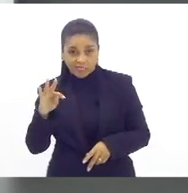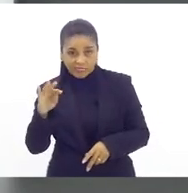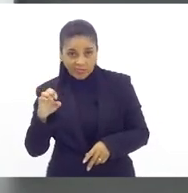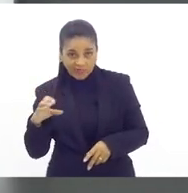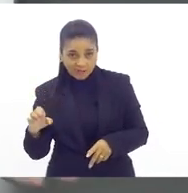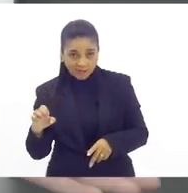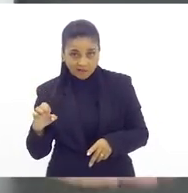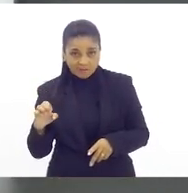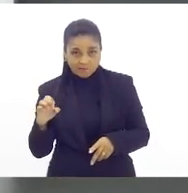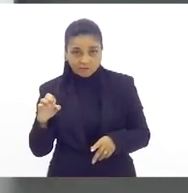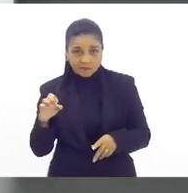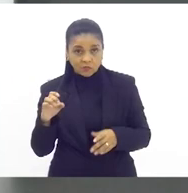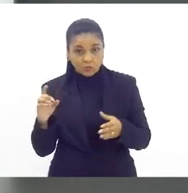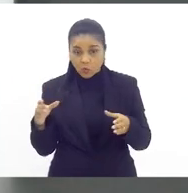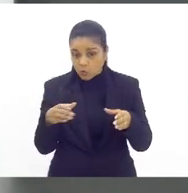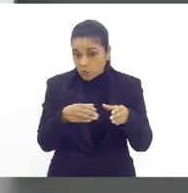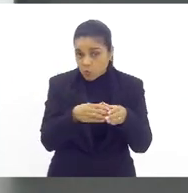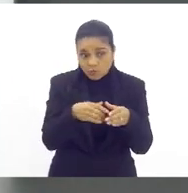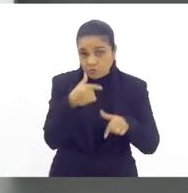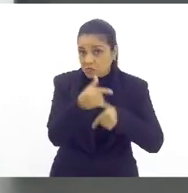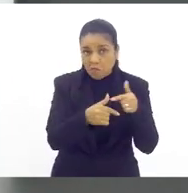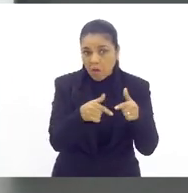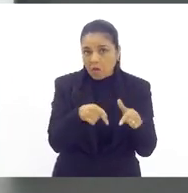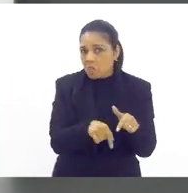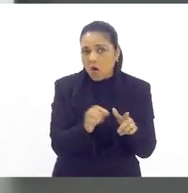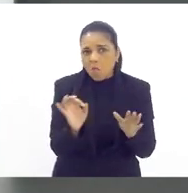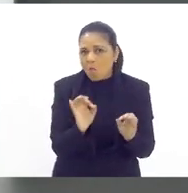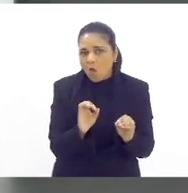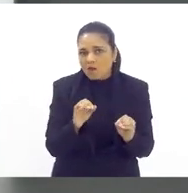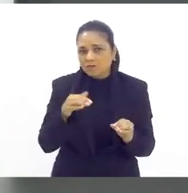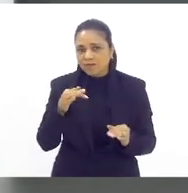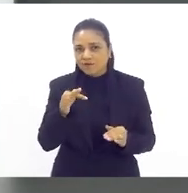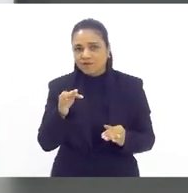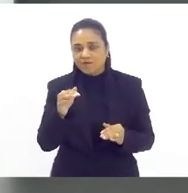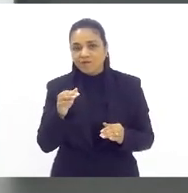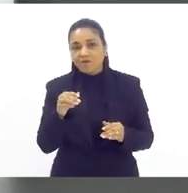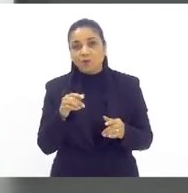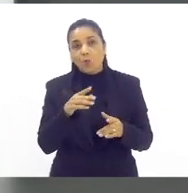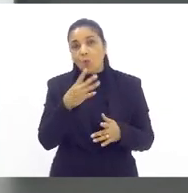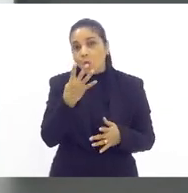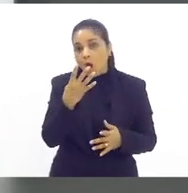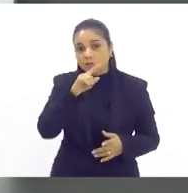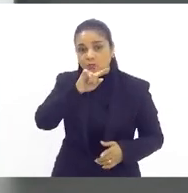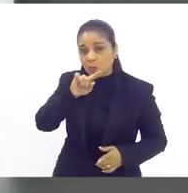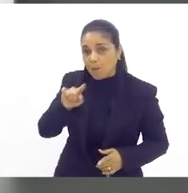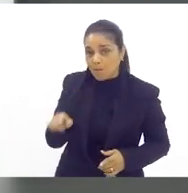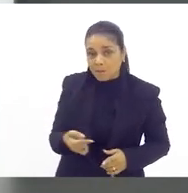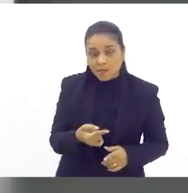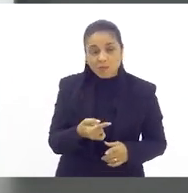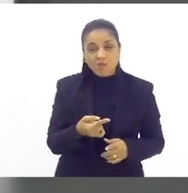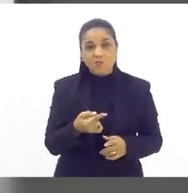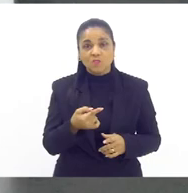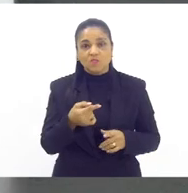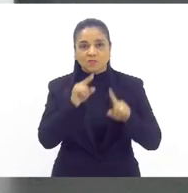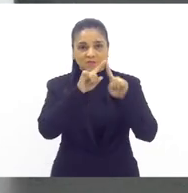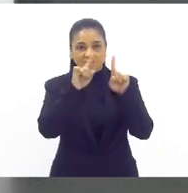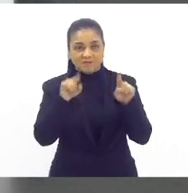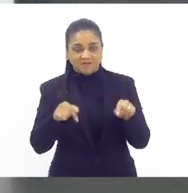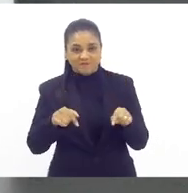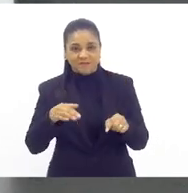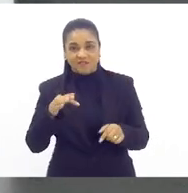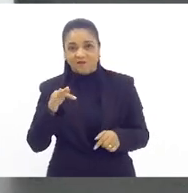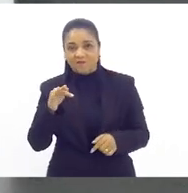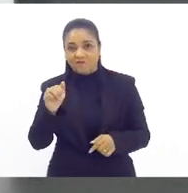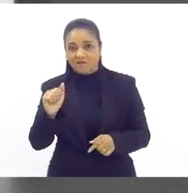da Faetec não está nesse grupo de trabalho como são mais de 4 mil servidores da faep a gente está falando sobre o